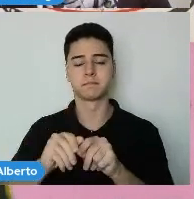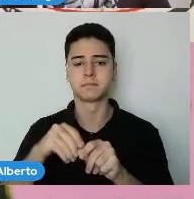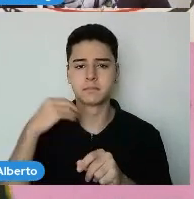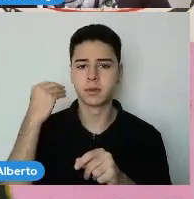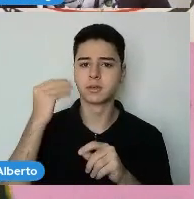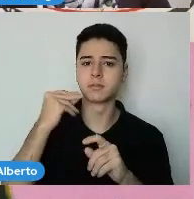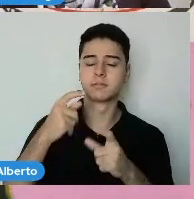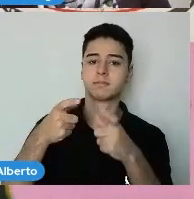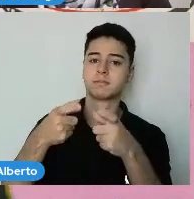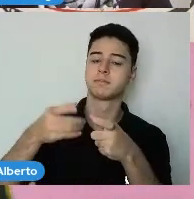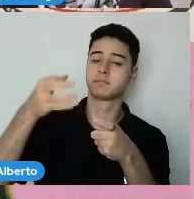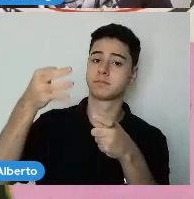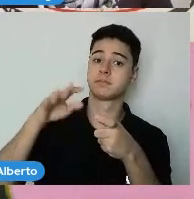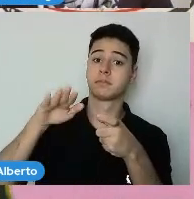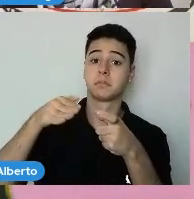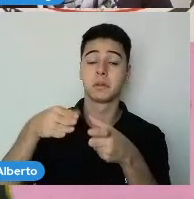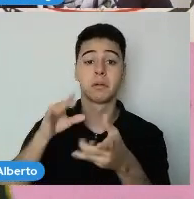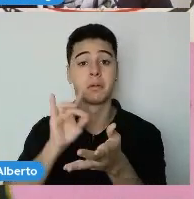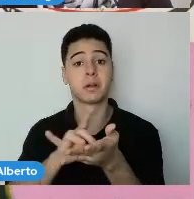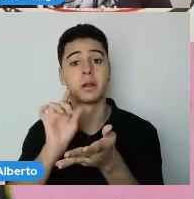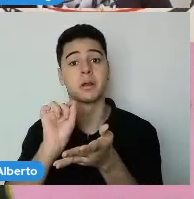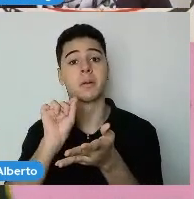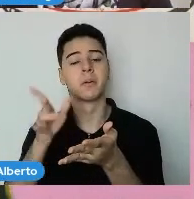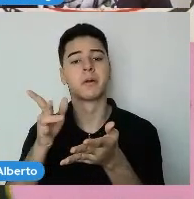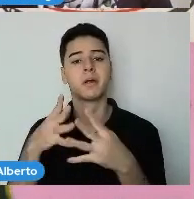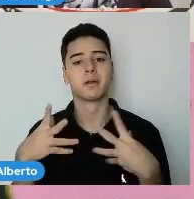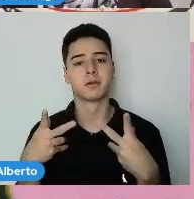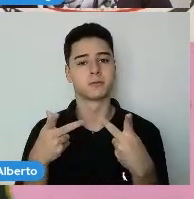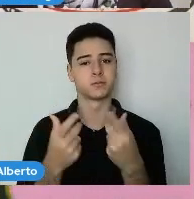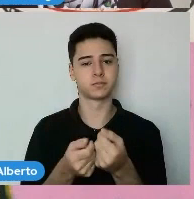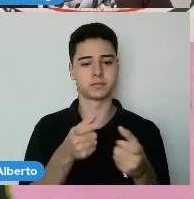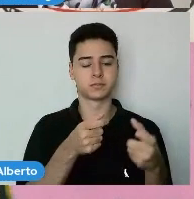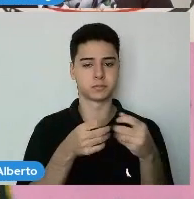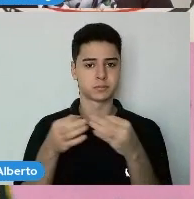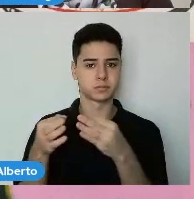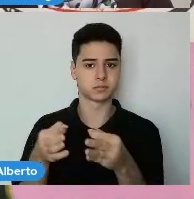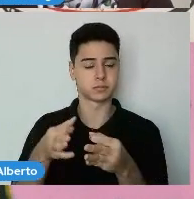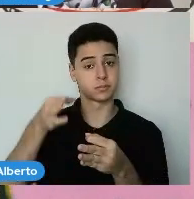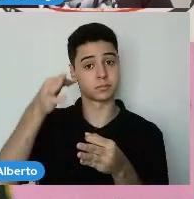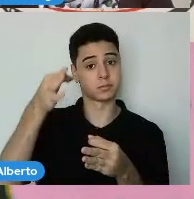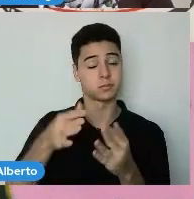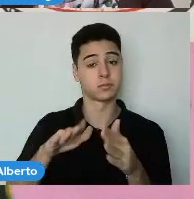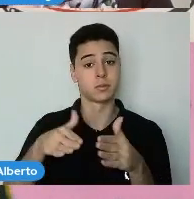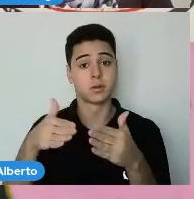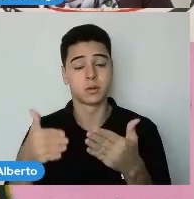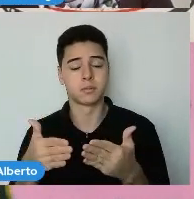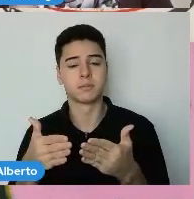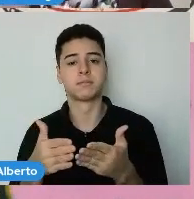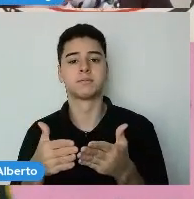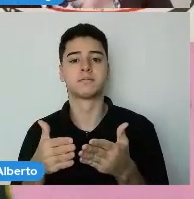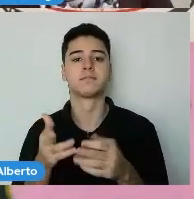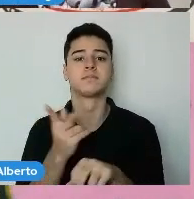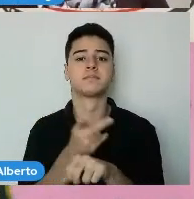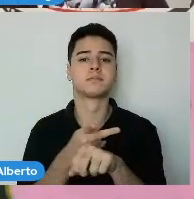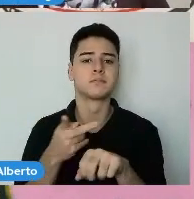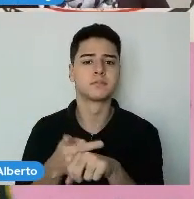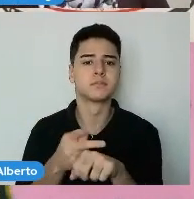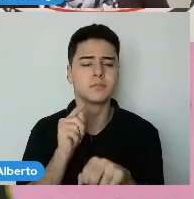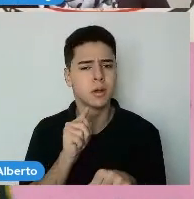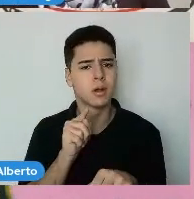espaço. Então, na verdade, a instalação, ela mexe com o espaço, mas ela busca impactar em